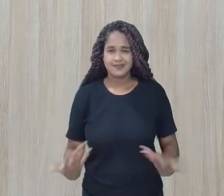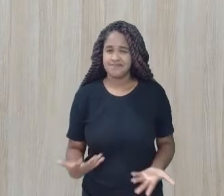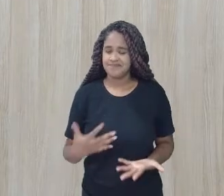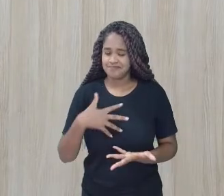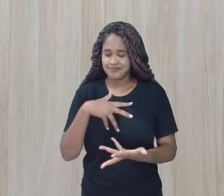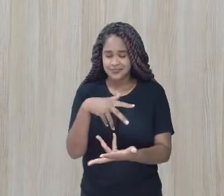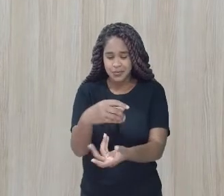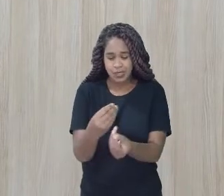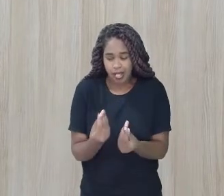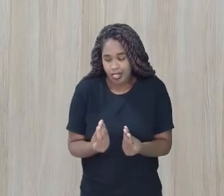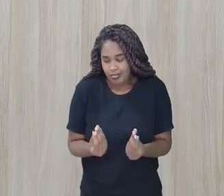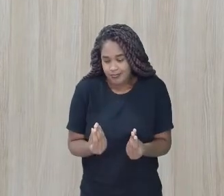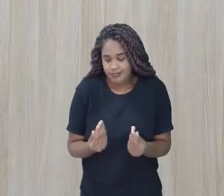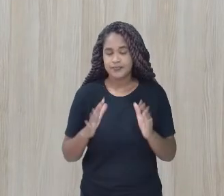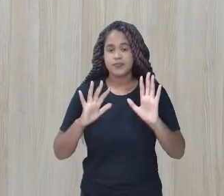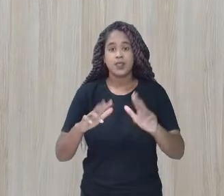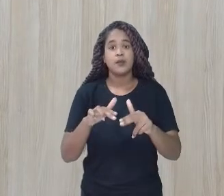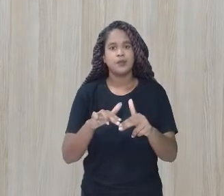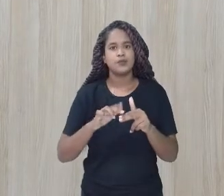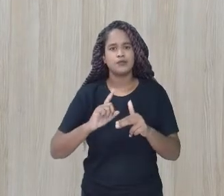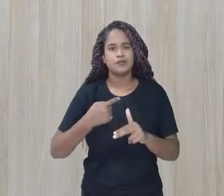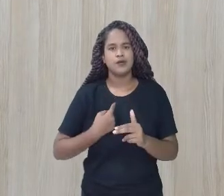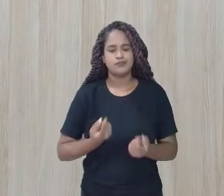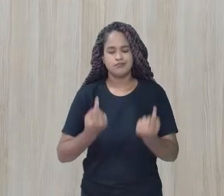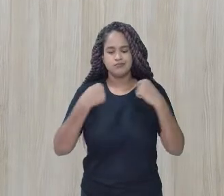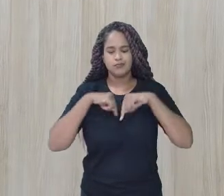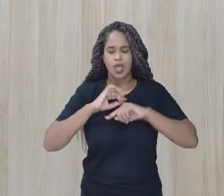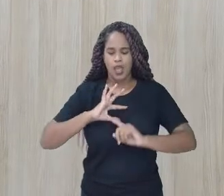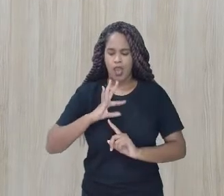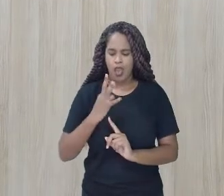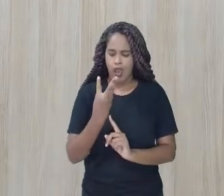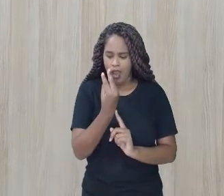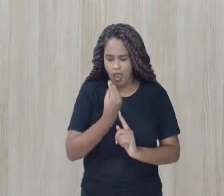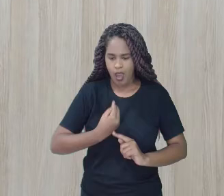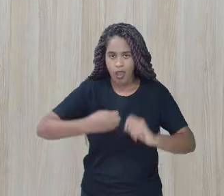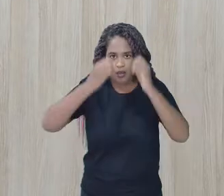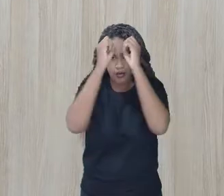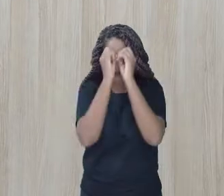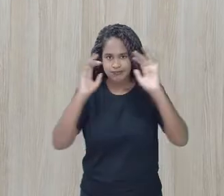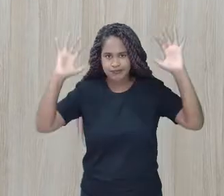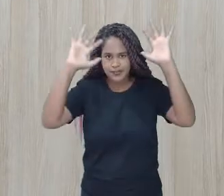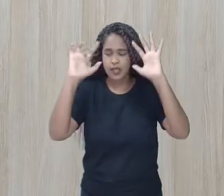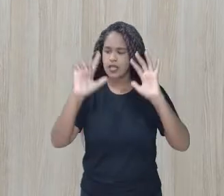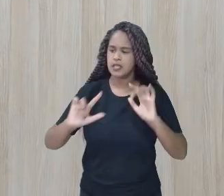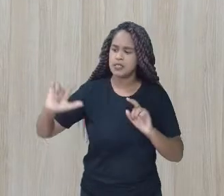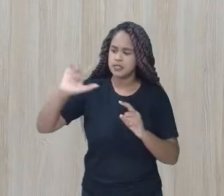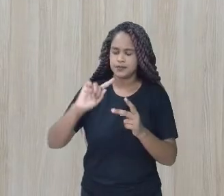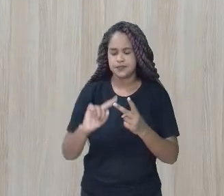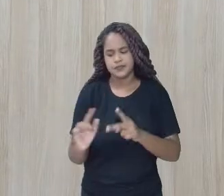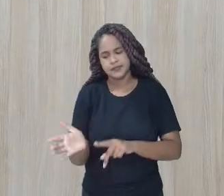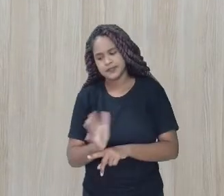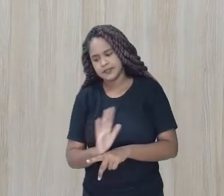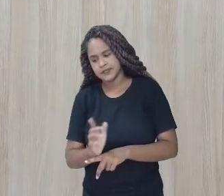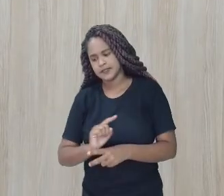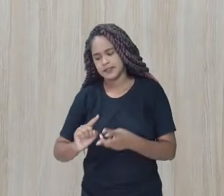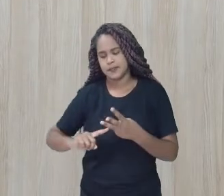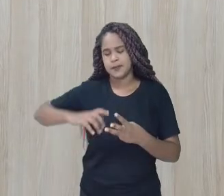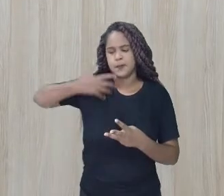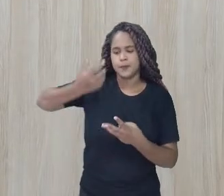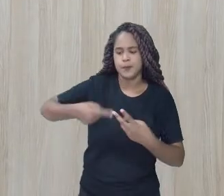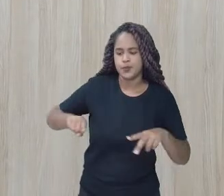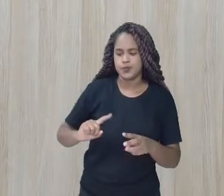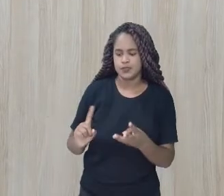graça, né, minha gente? E é por isso que a gente cria arte o tempo todo, seja ela na literatura, no cinema, na música,